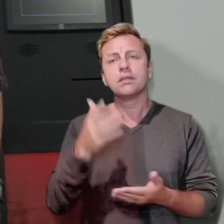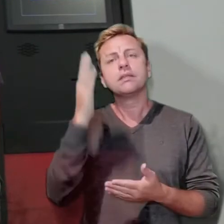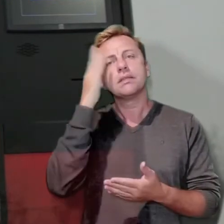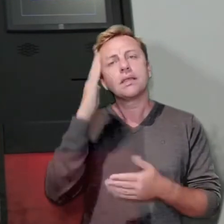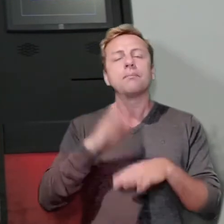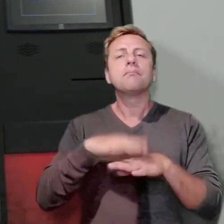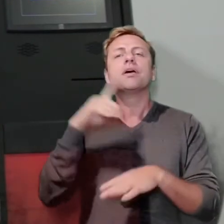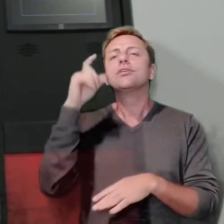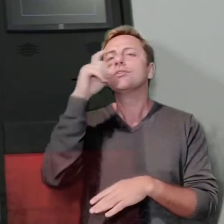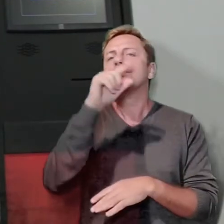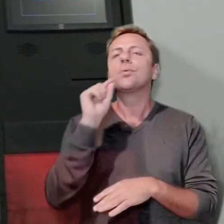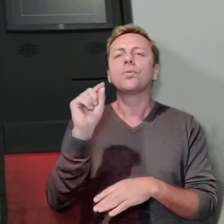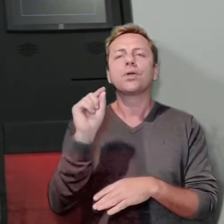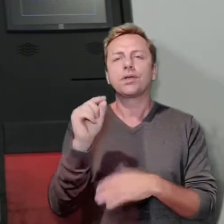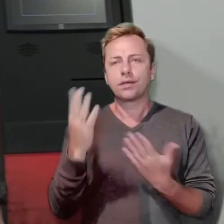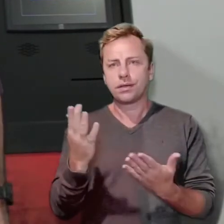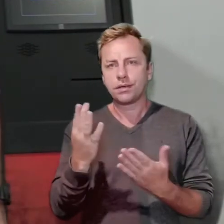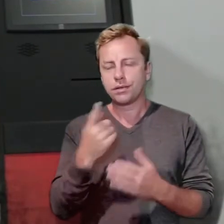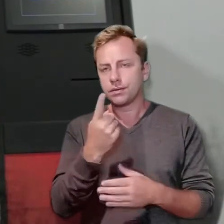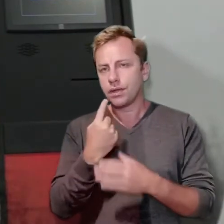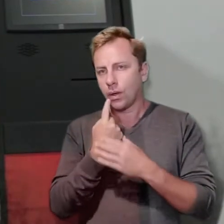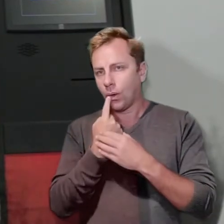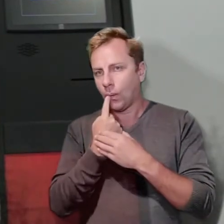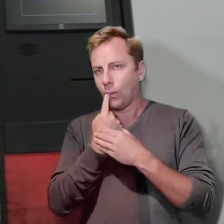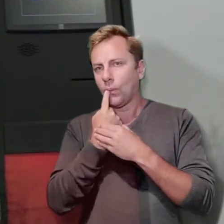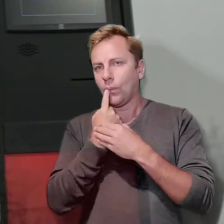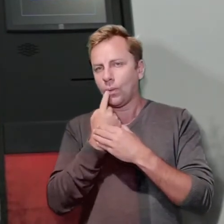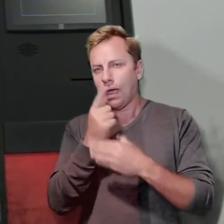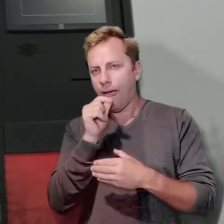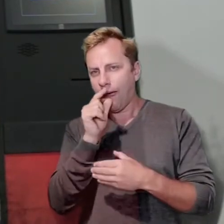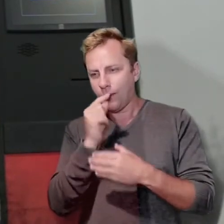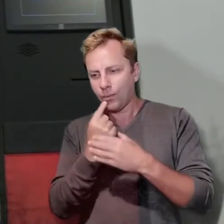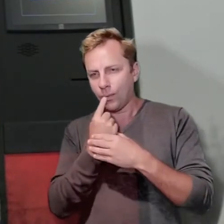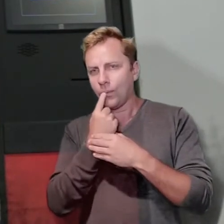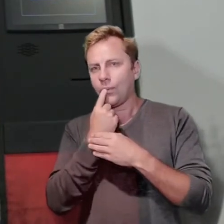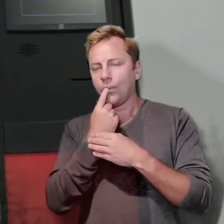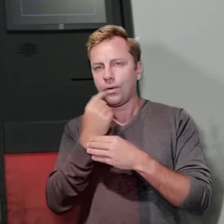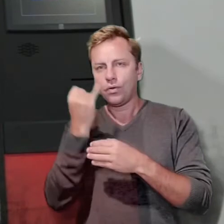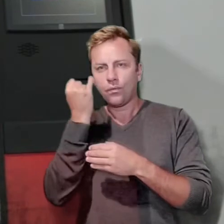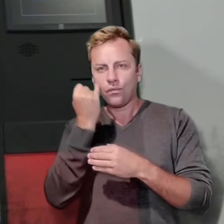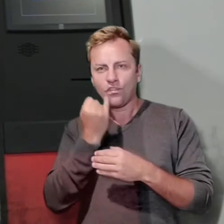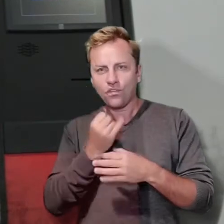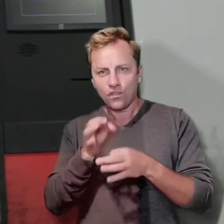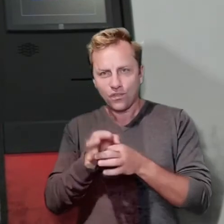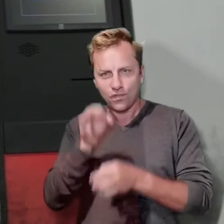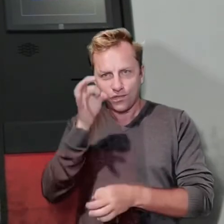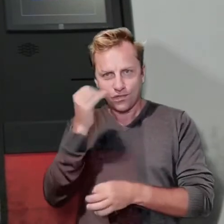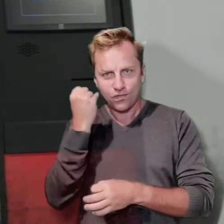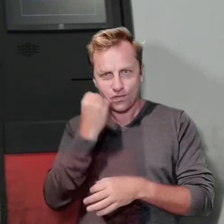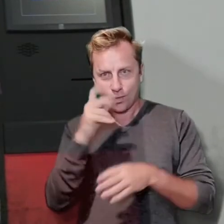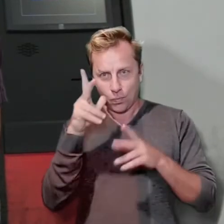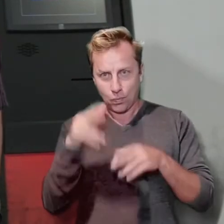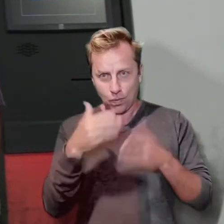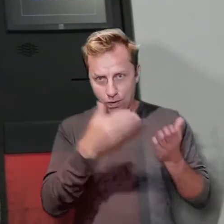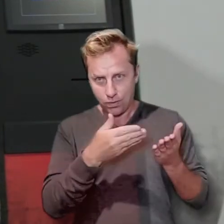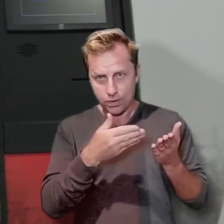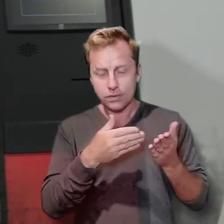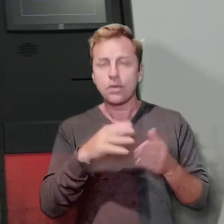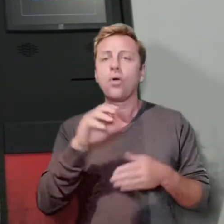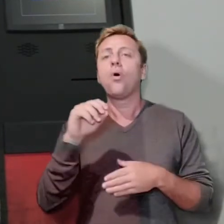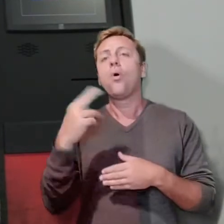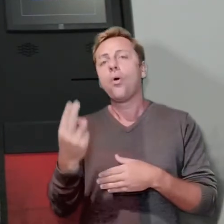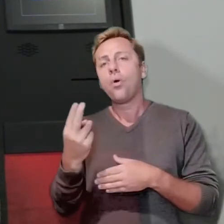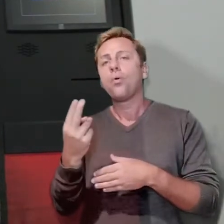E você sabe, o que é mais difícil? Você puxar um líquido num canudo fininho, como